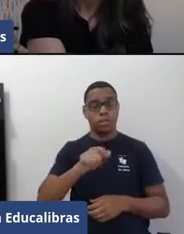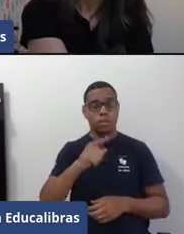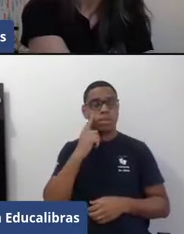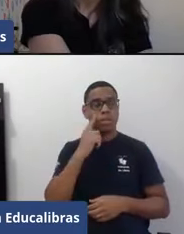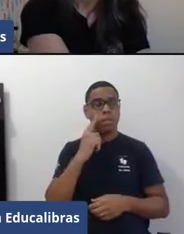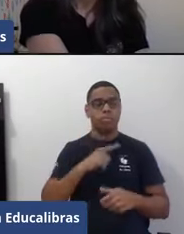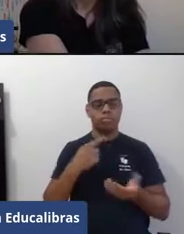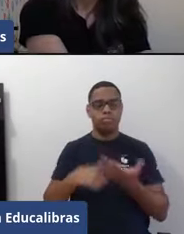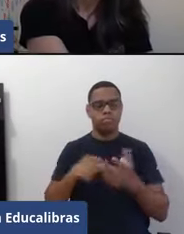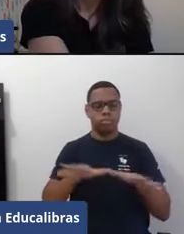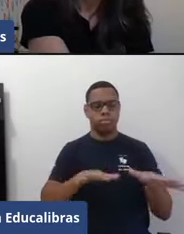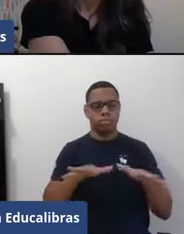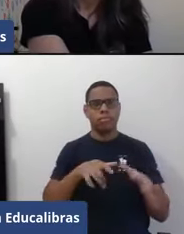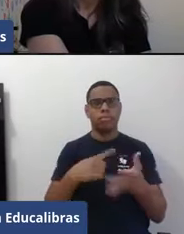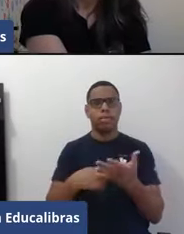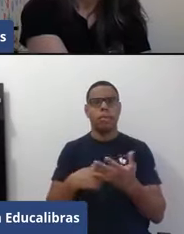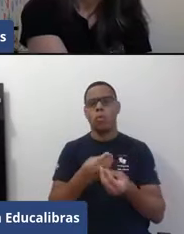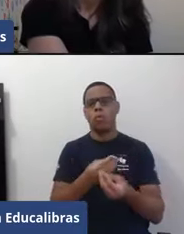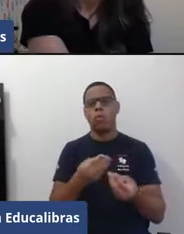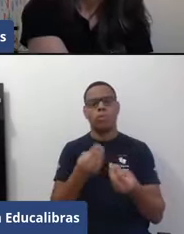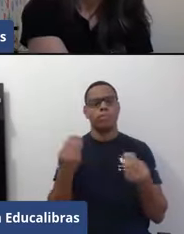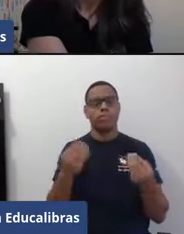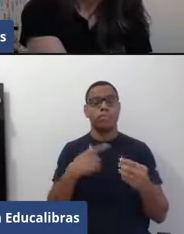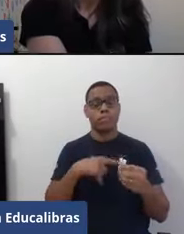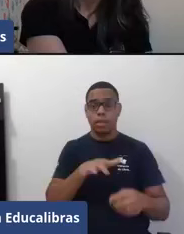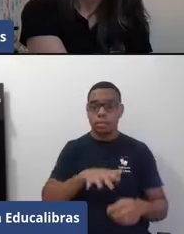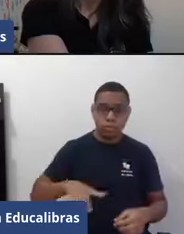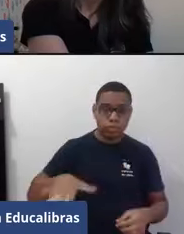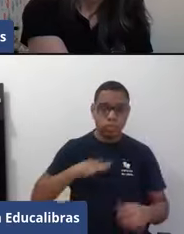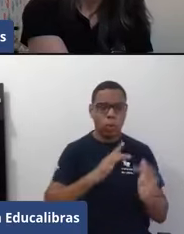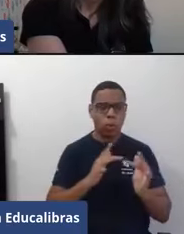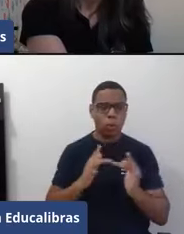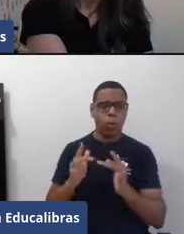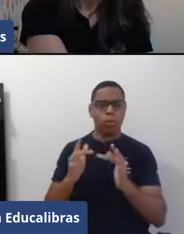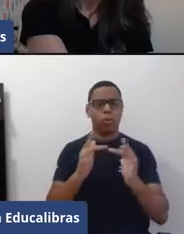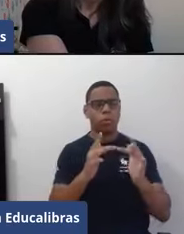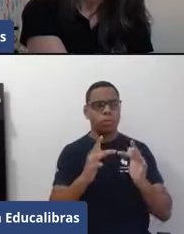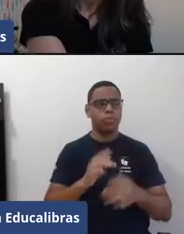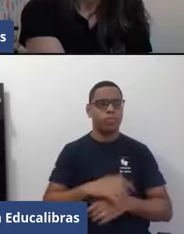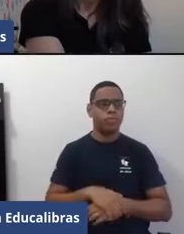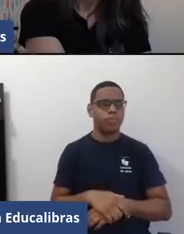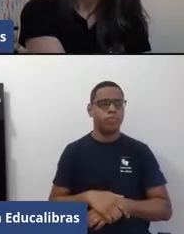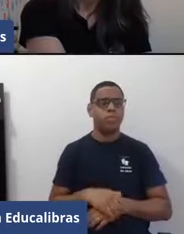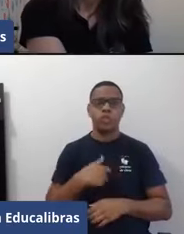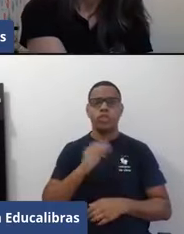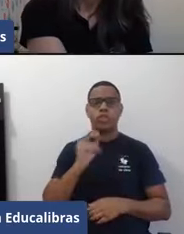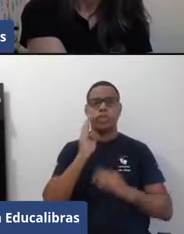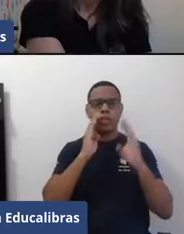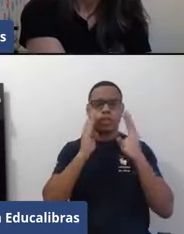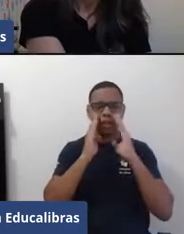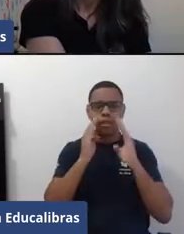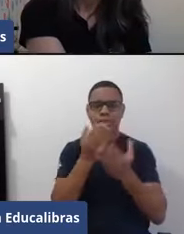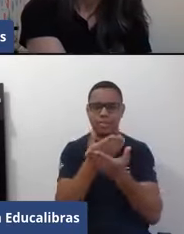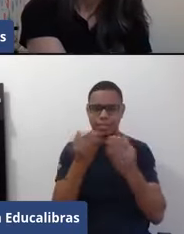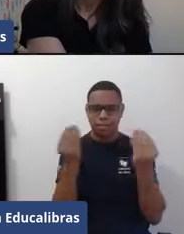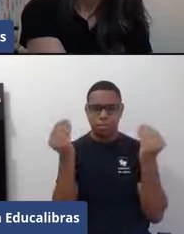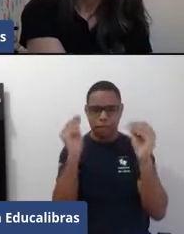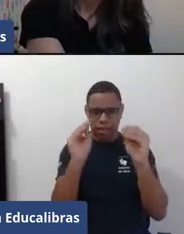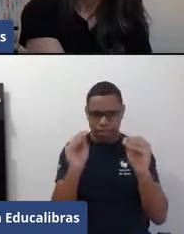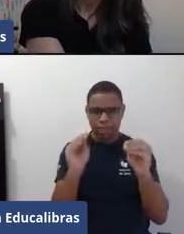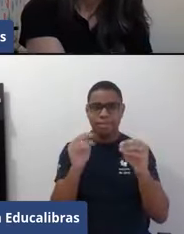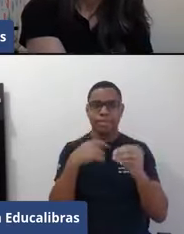mobilização, né? Você tem uma rede muito boa. Eu já vi, né, no Facebook, o post seu